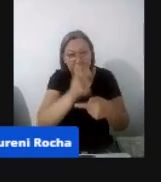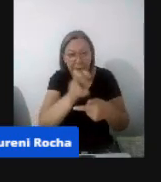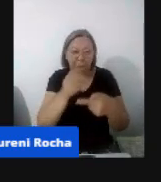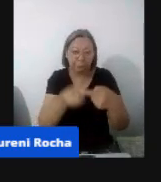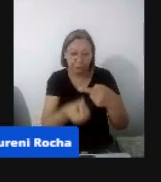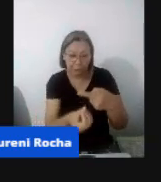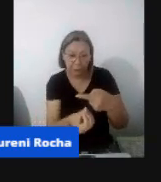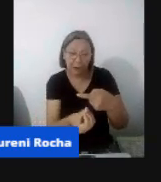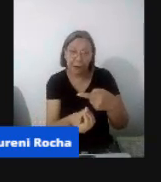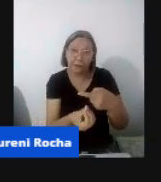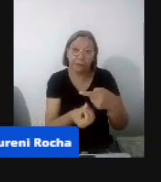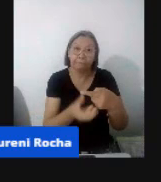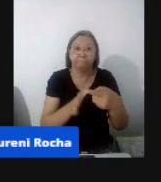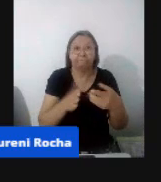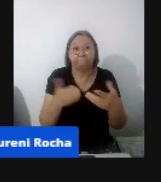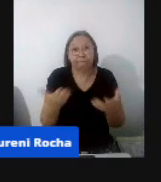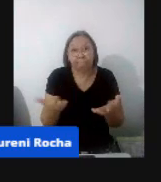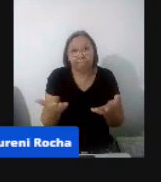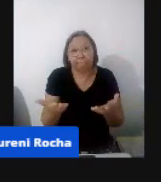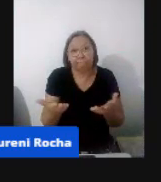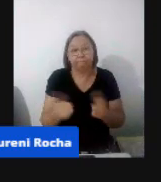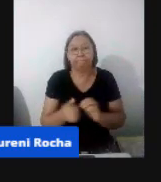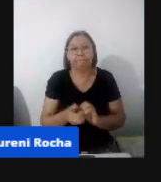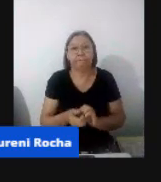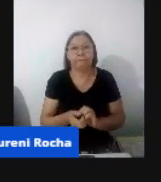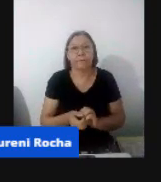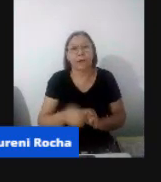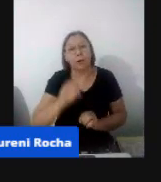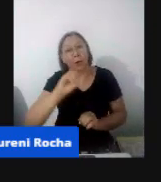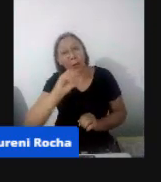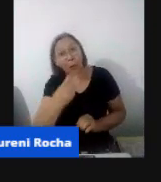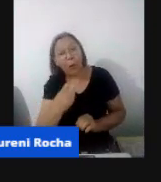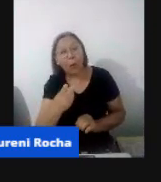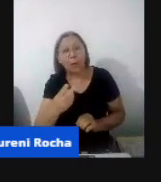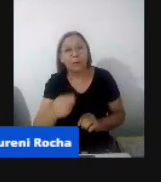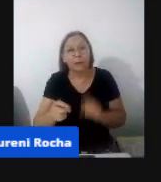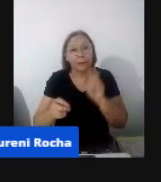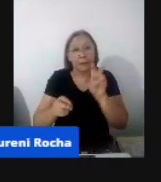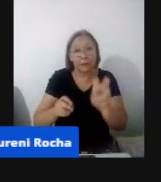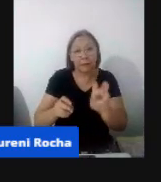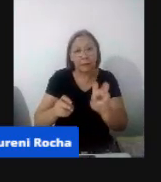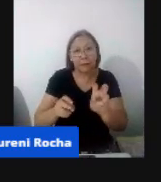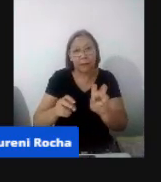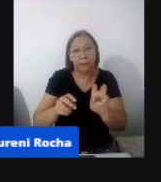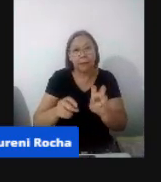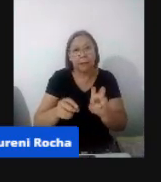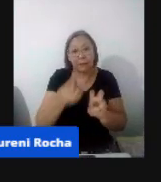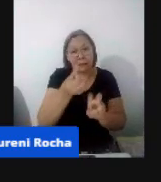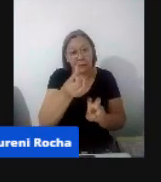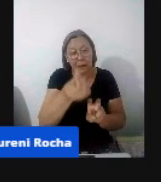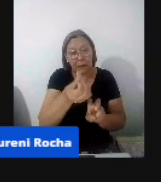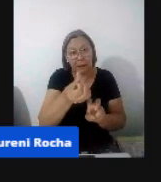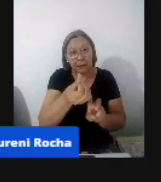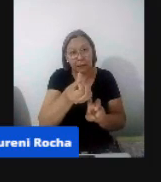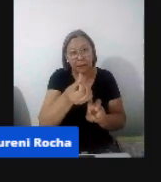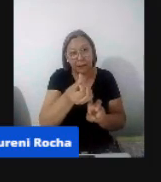Ou será que ele realmente ia pensar que era uma potência? 5 em cima e o 6 embaixo?